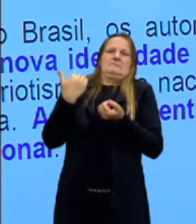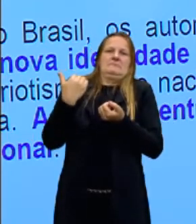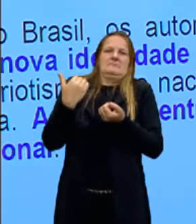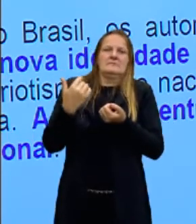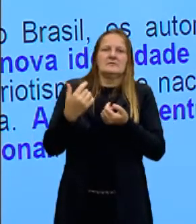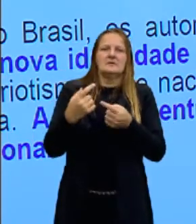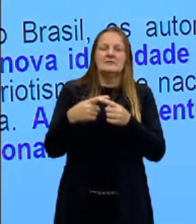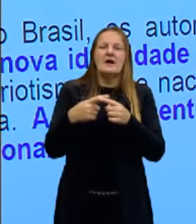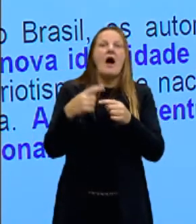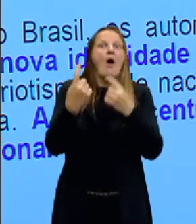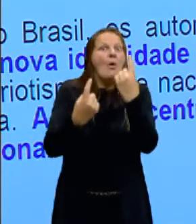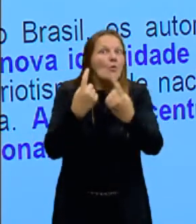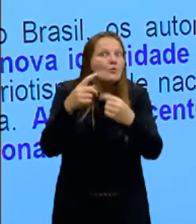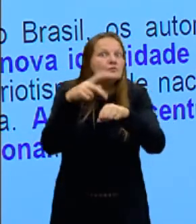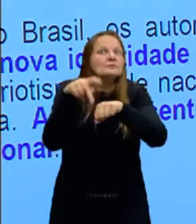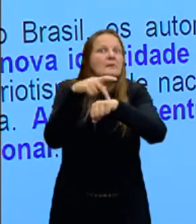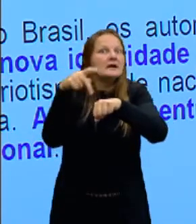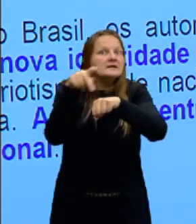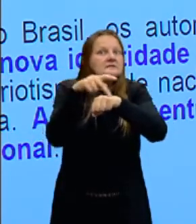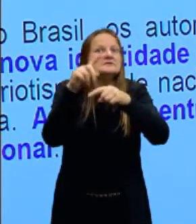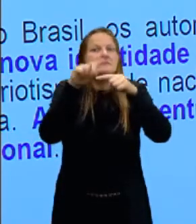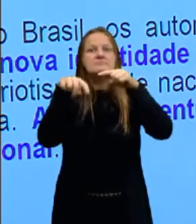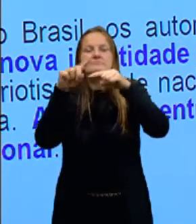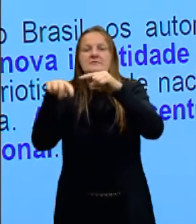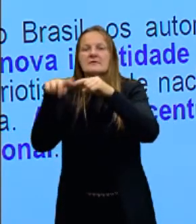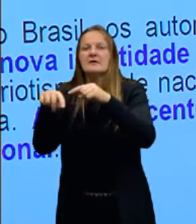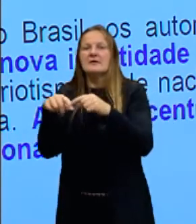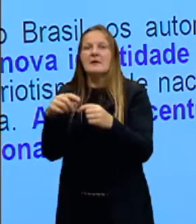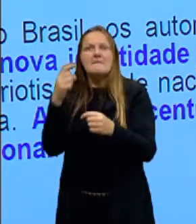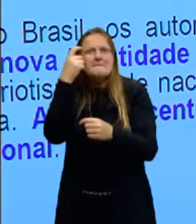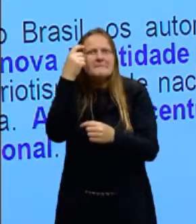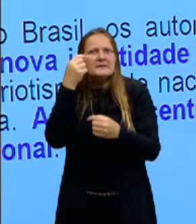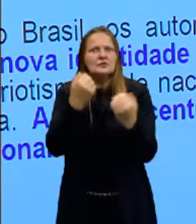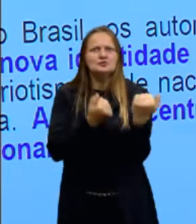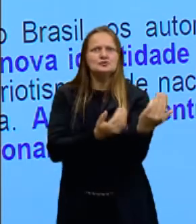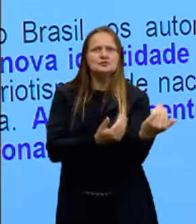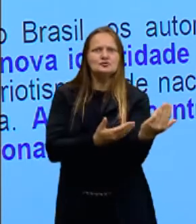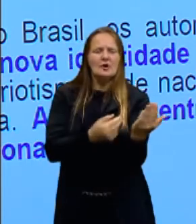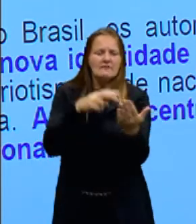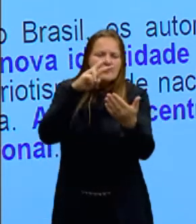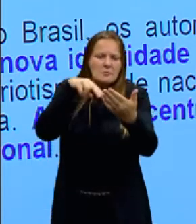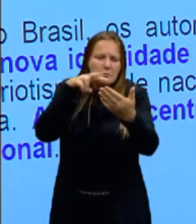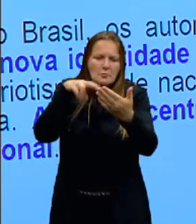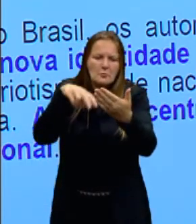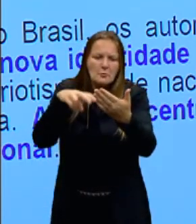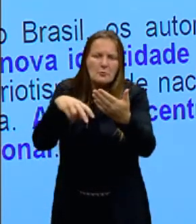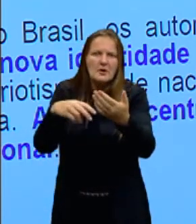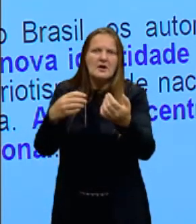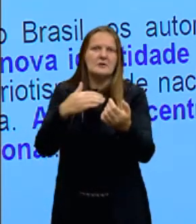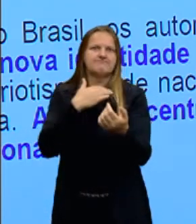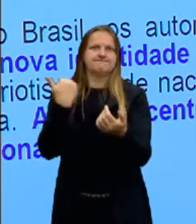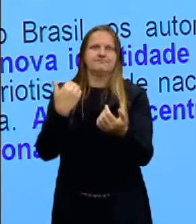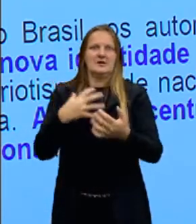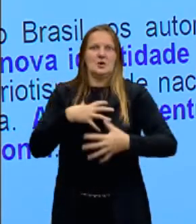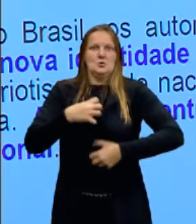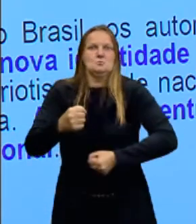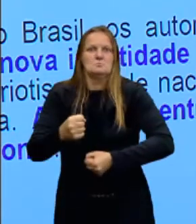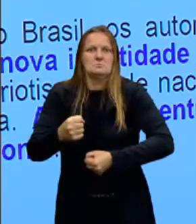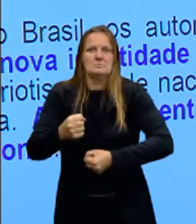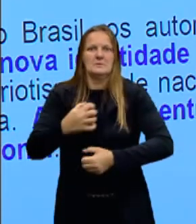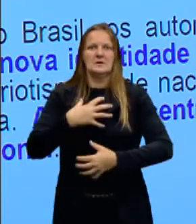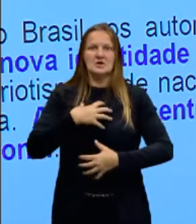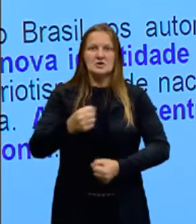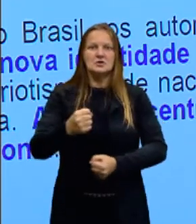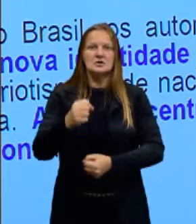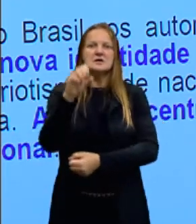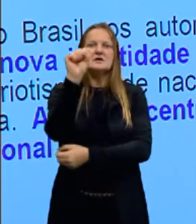que ser proibido em alguns países porque o amor a hora os jovens Leiam esse livro e também se suicidarem por amor que é legal então ela fase